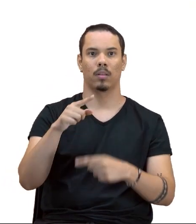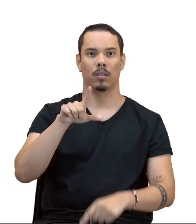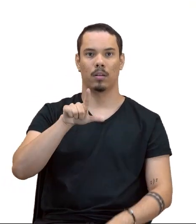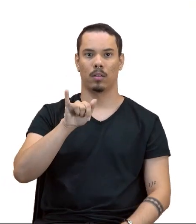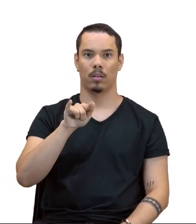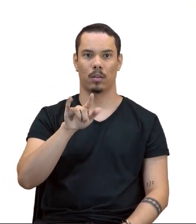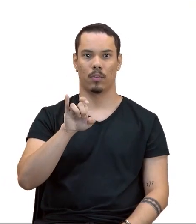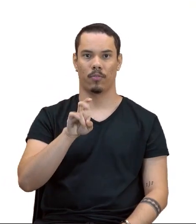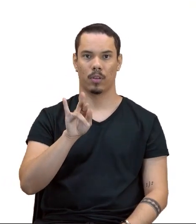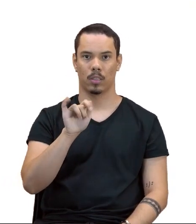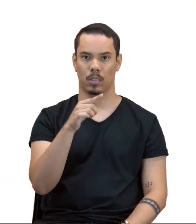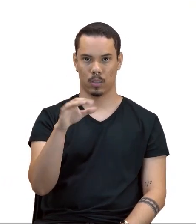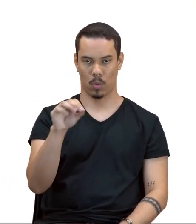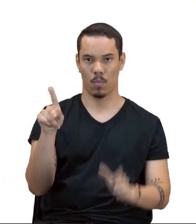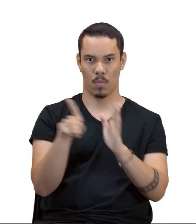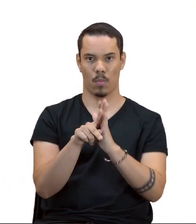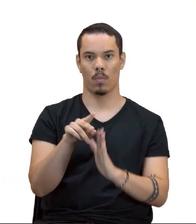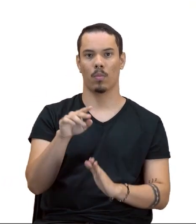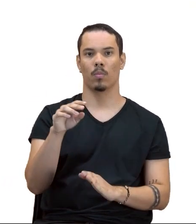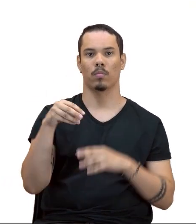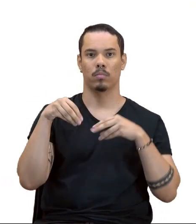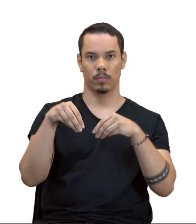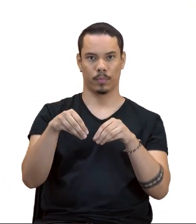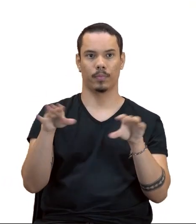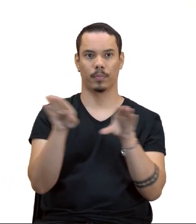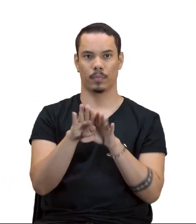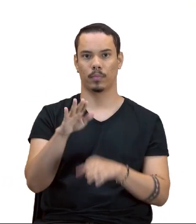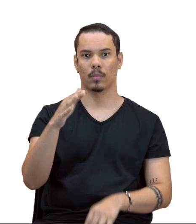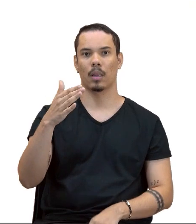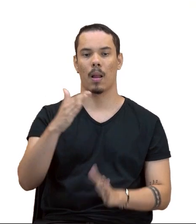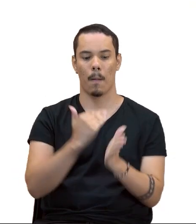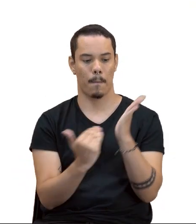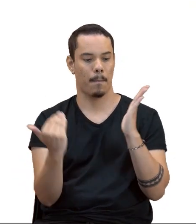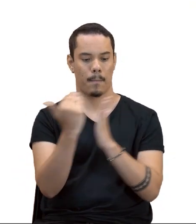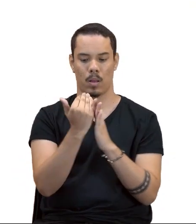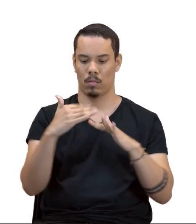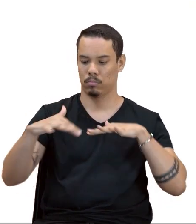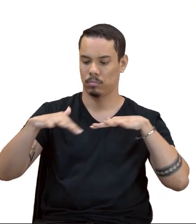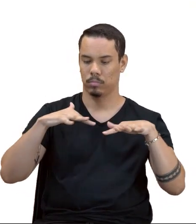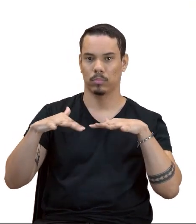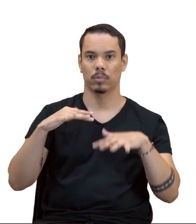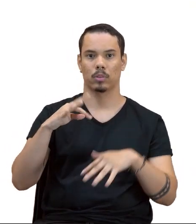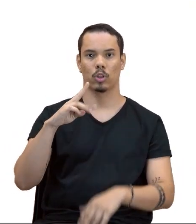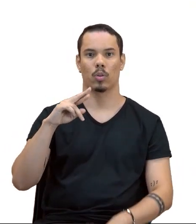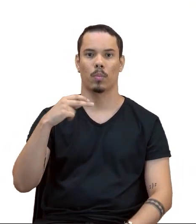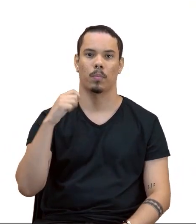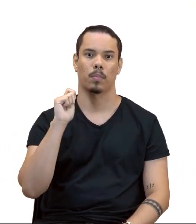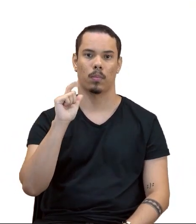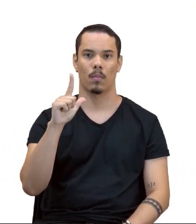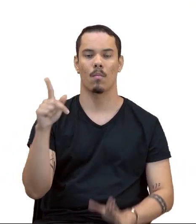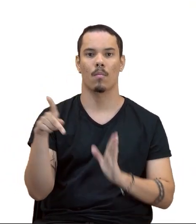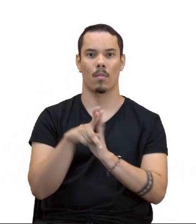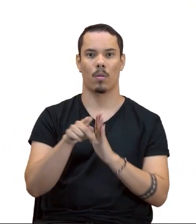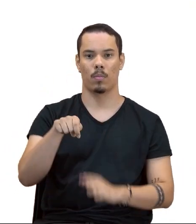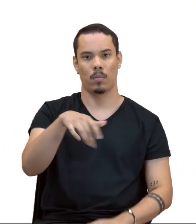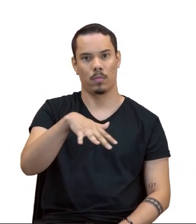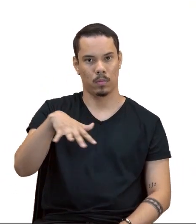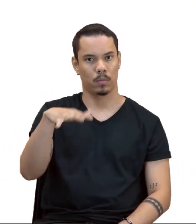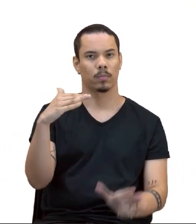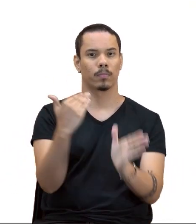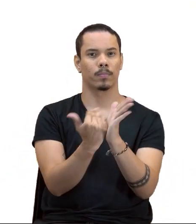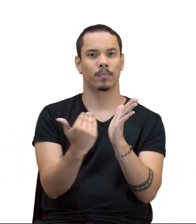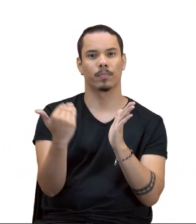solo. D. A maior atuação da massa tropical continental sobre a região, aumentando